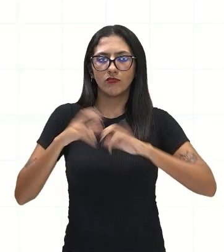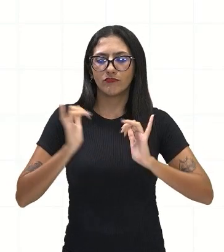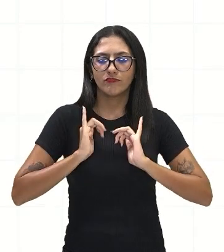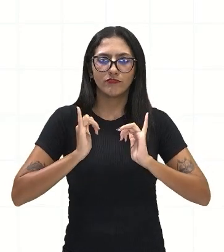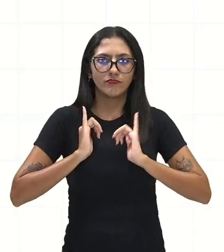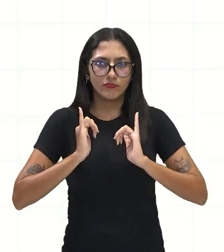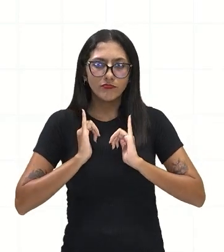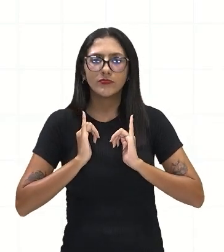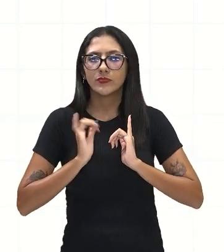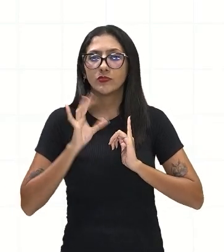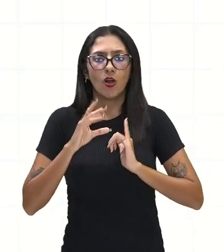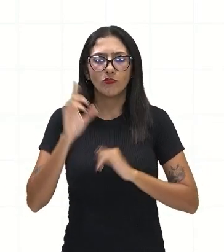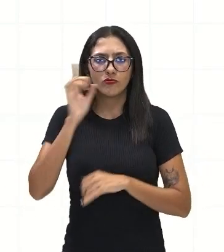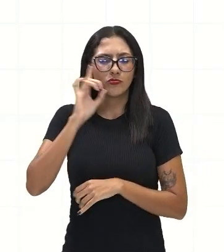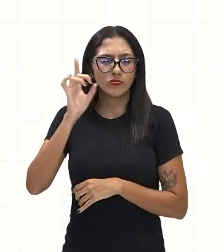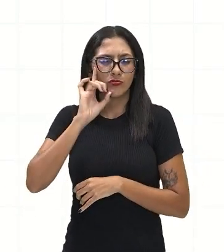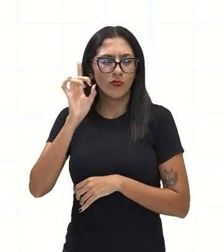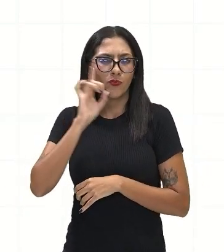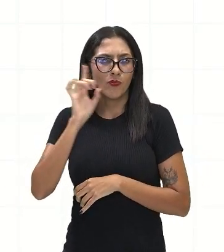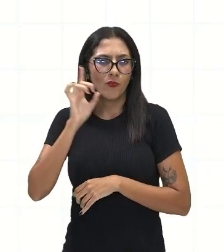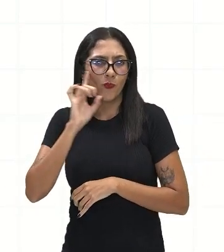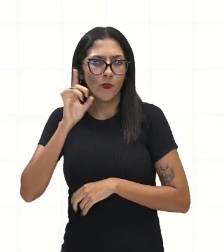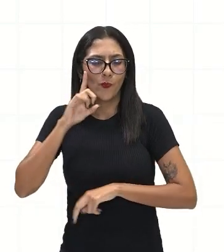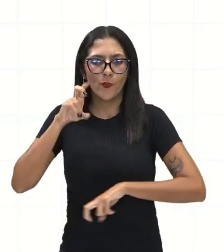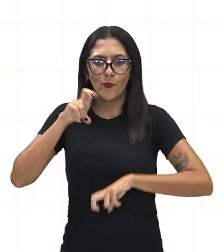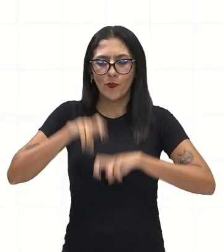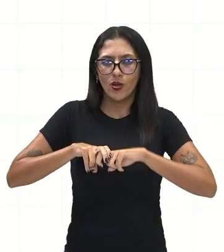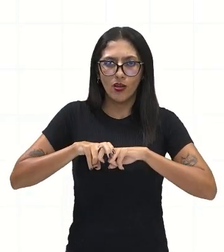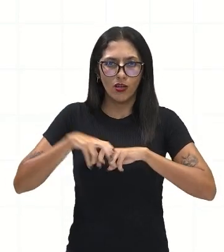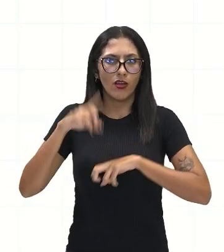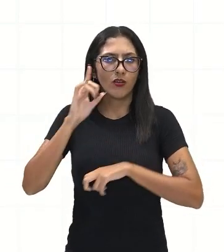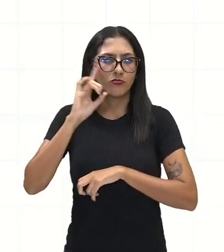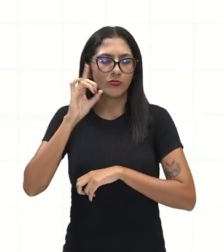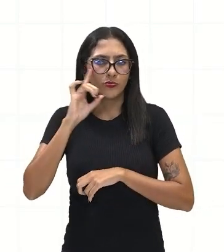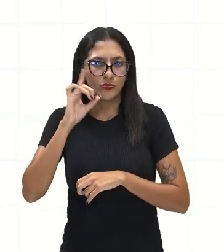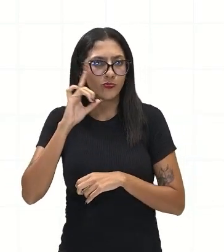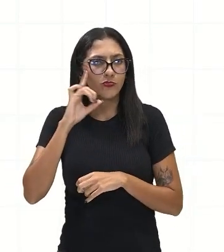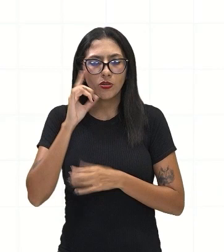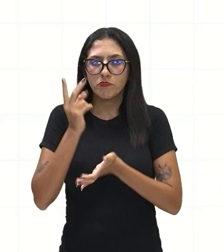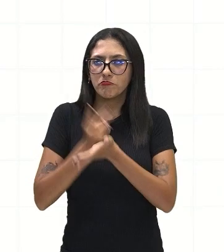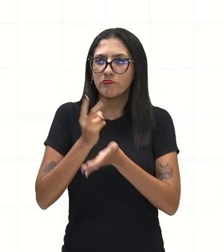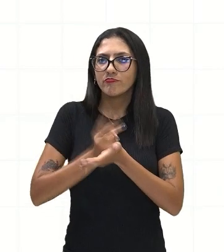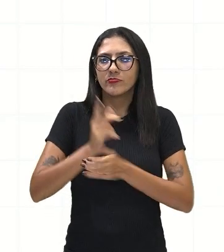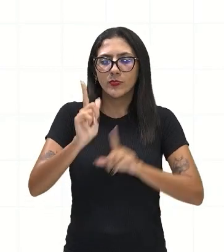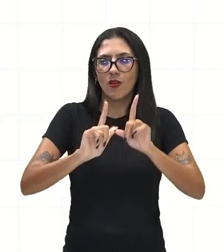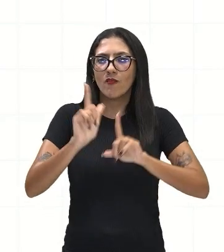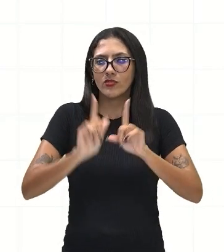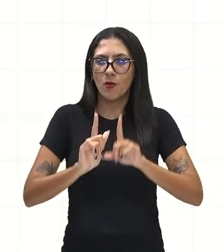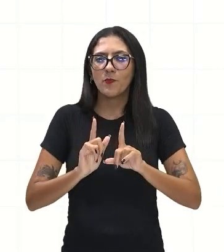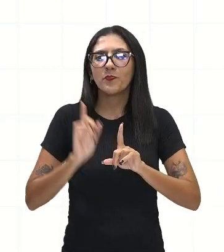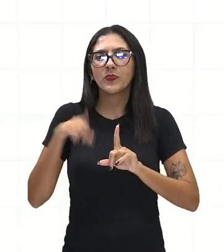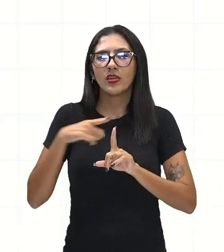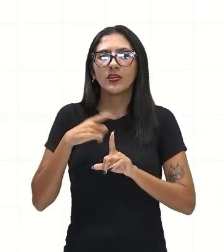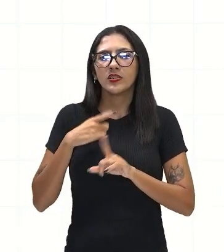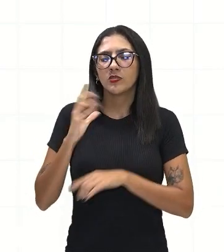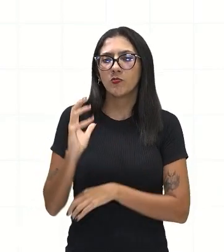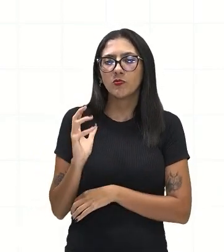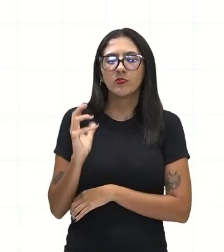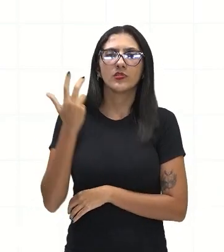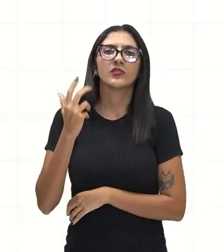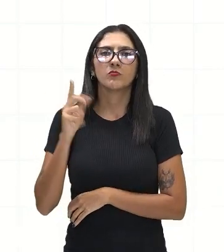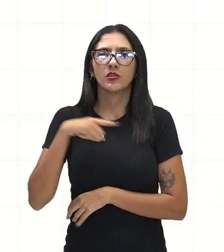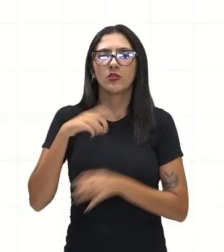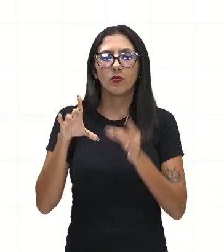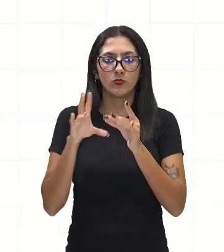ele fica o dia todo sentado, todos os dias, na velha poltrona. Isso aqui é fato, ele está narrando, ele está